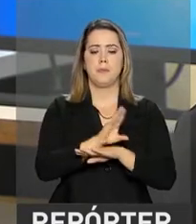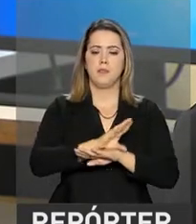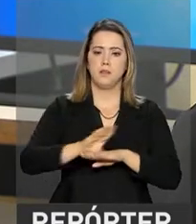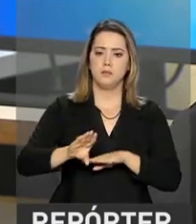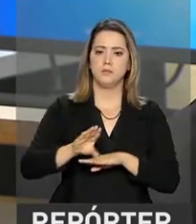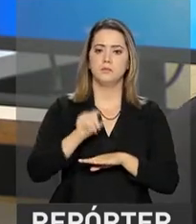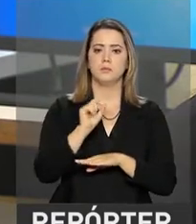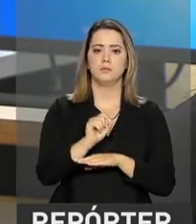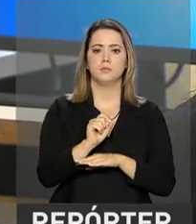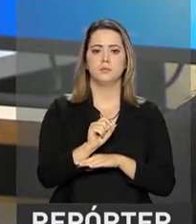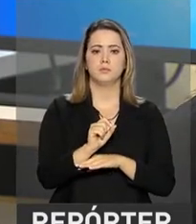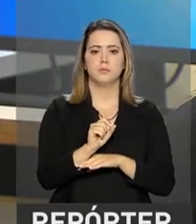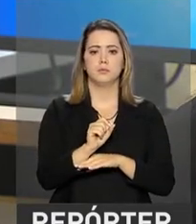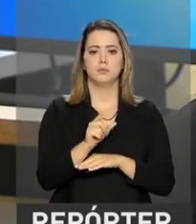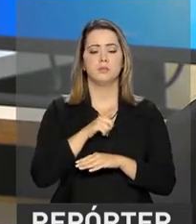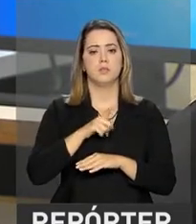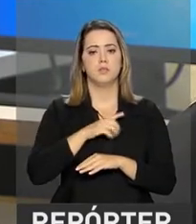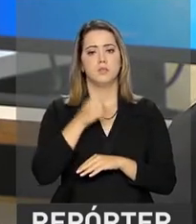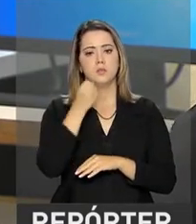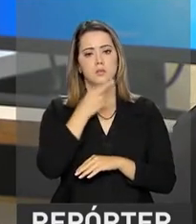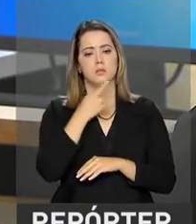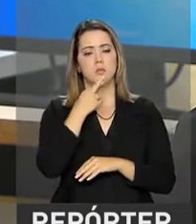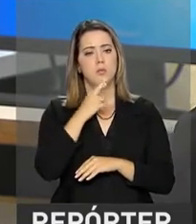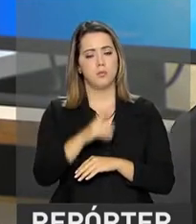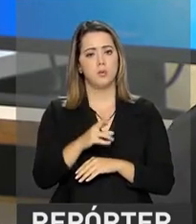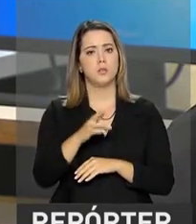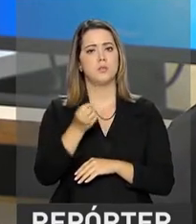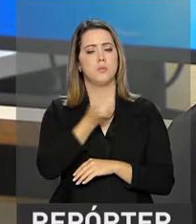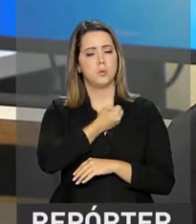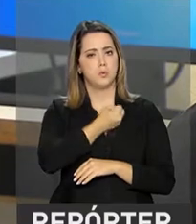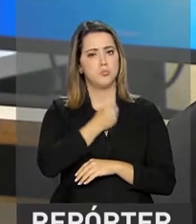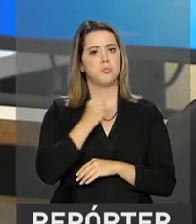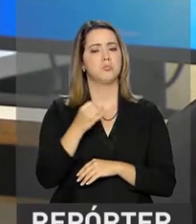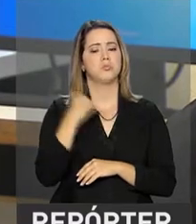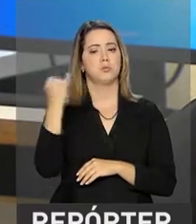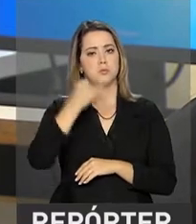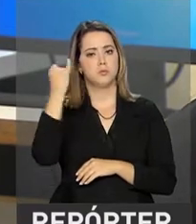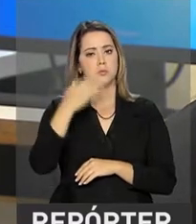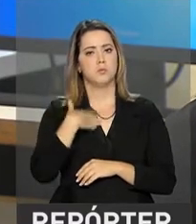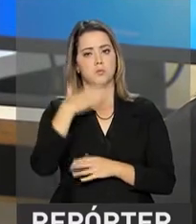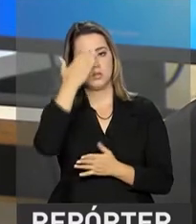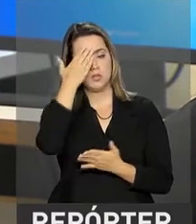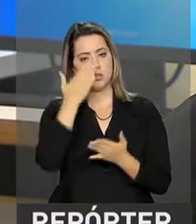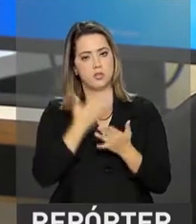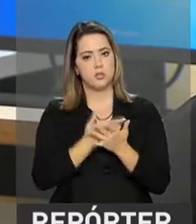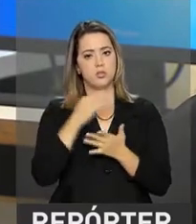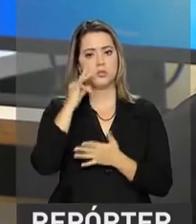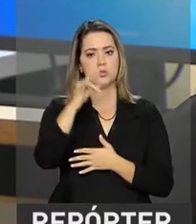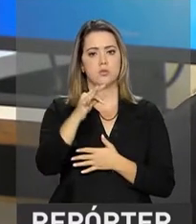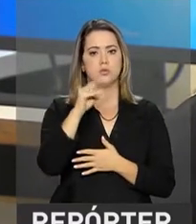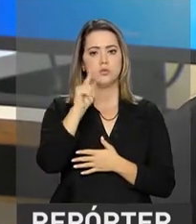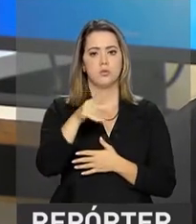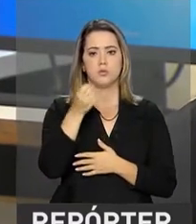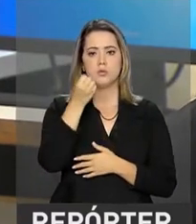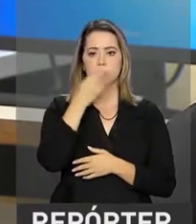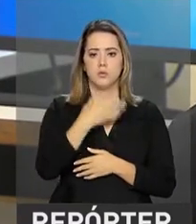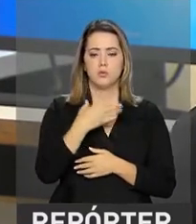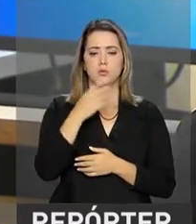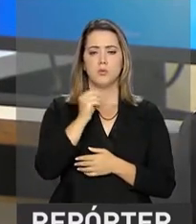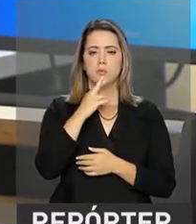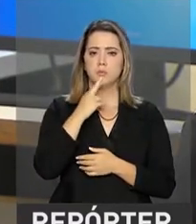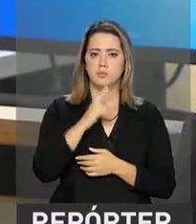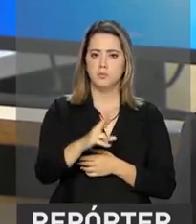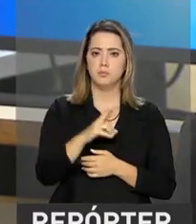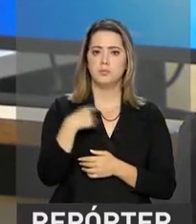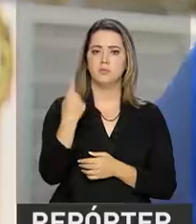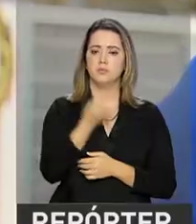curso que tenha um bom desempenho, que a gente tenha certeza de que vai ter no futuro uma boa qualidade no trabalho